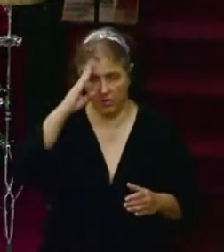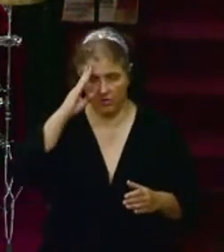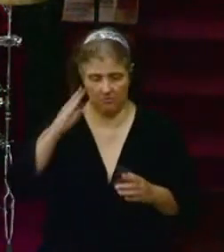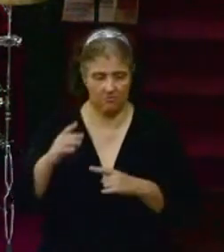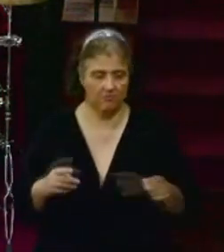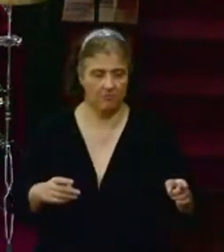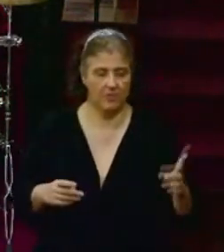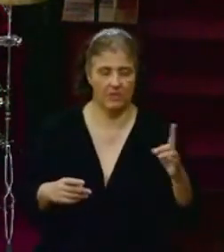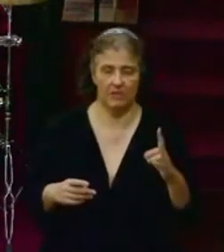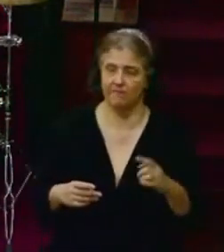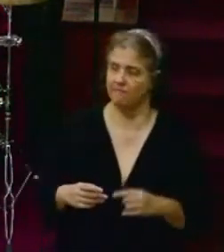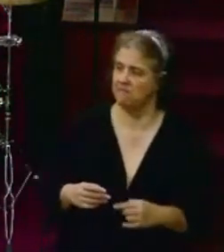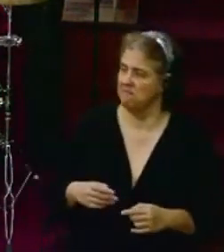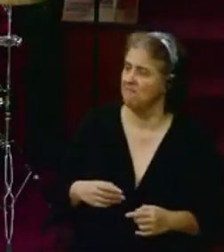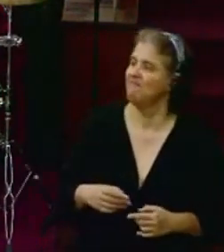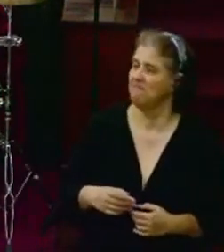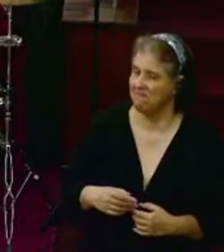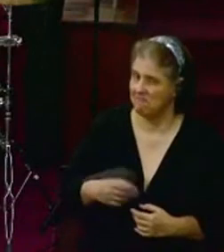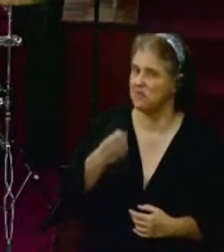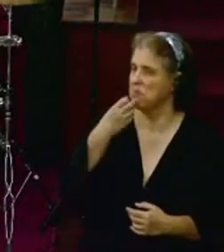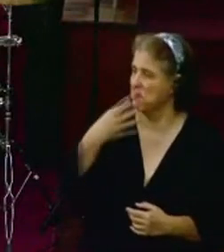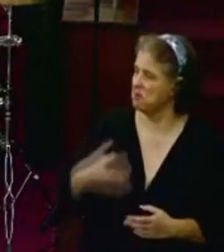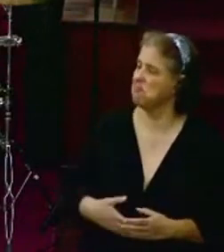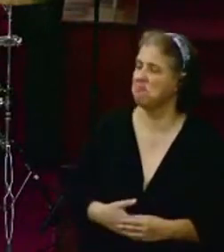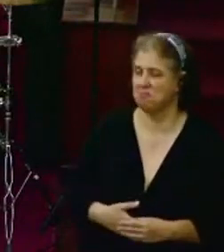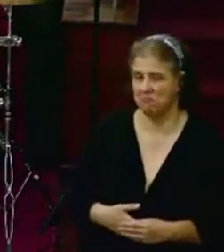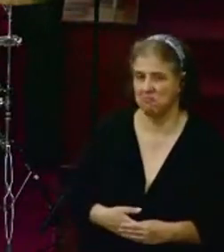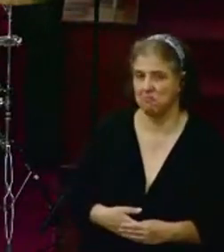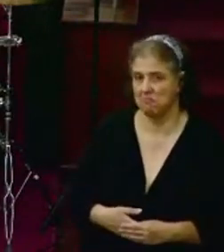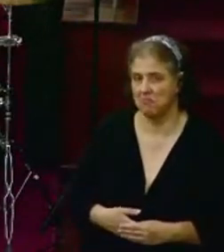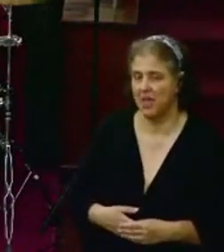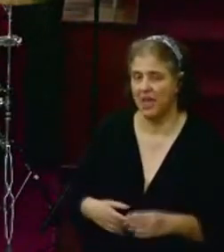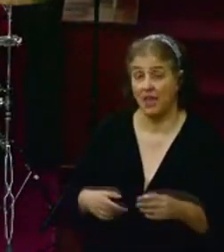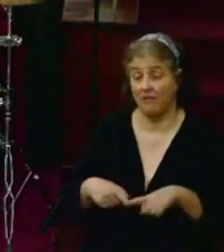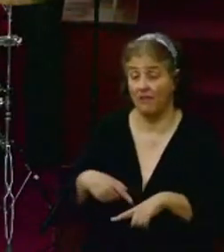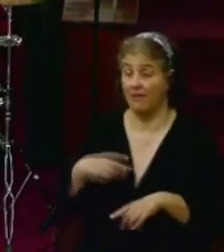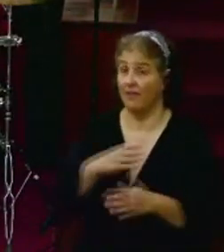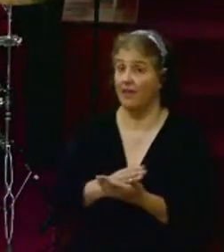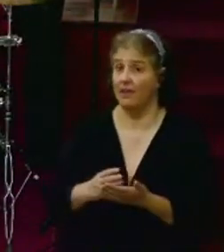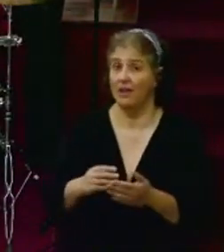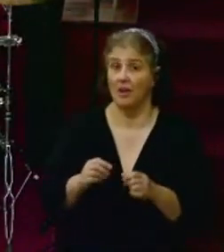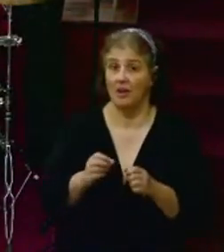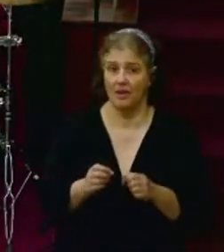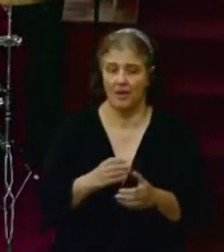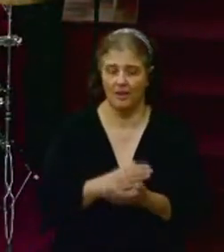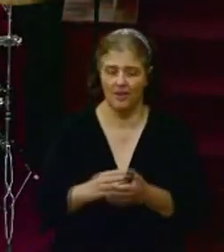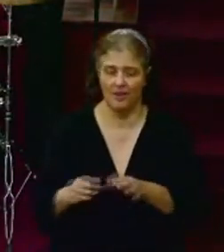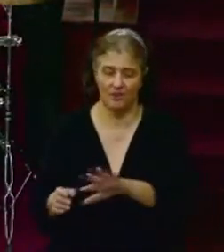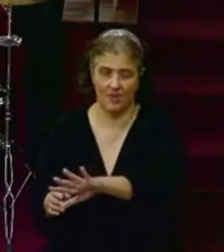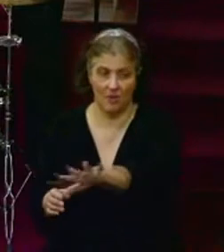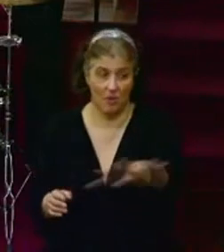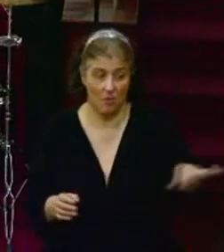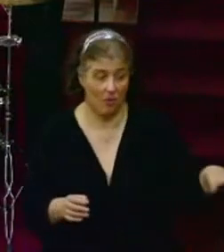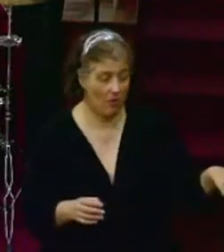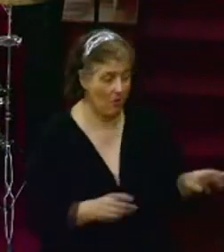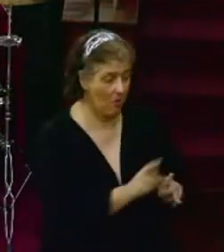admirou-se Jesus dele. E Jesus agora vai aproveitar essa situação para ensinar as pessoas que estão ao seu redor.